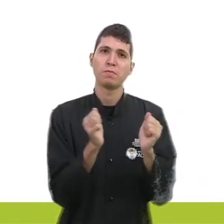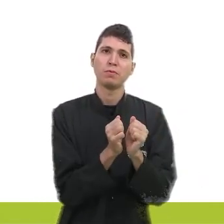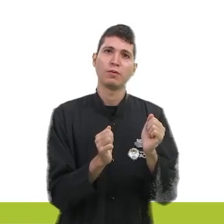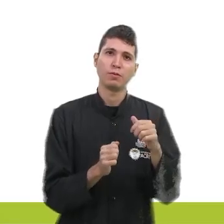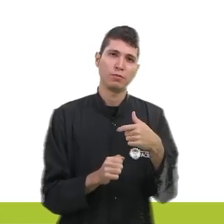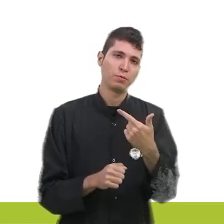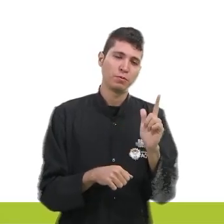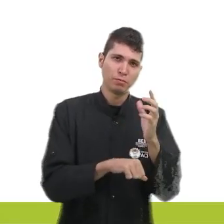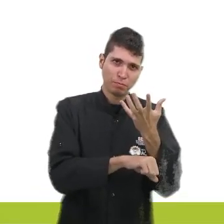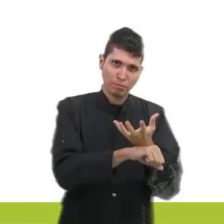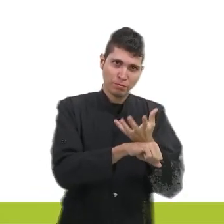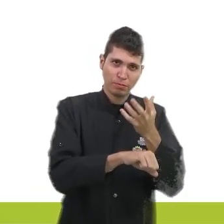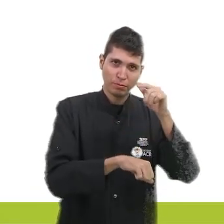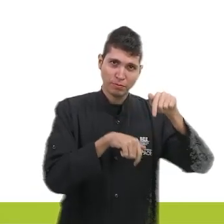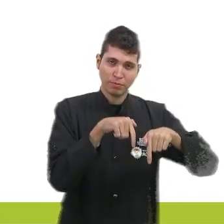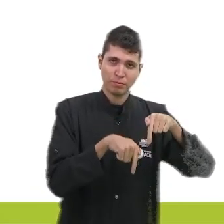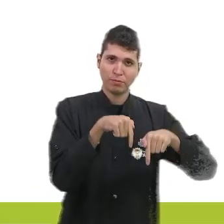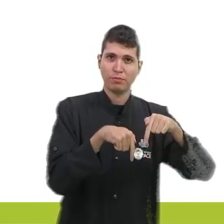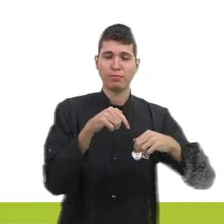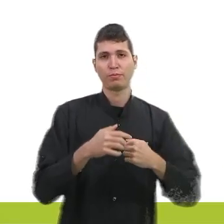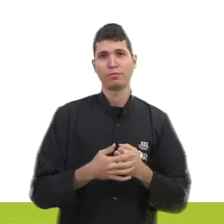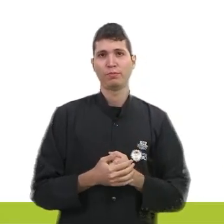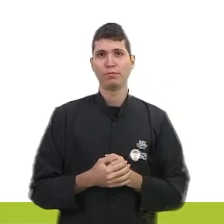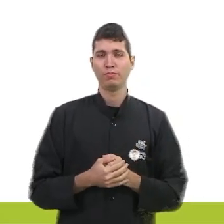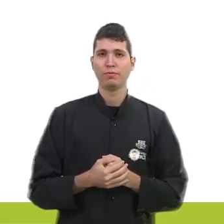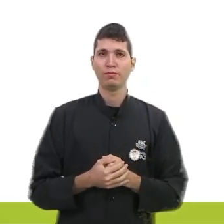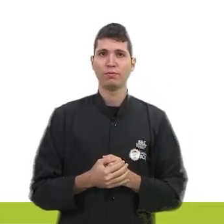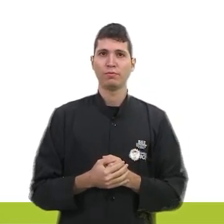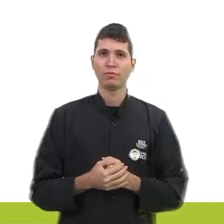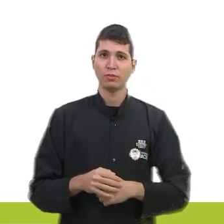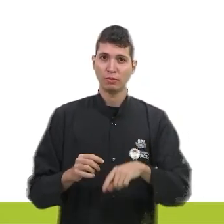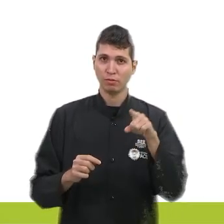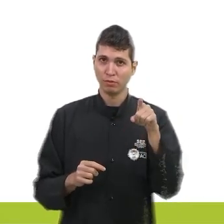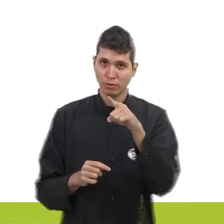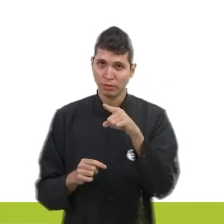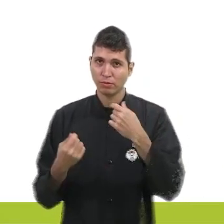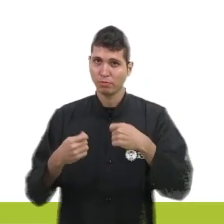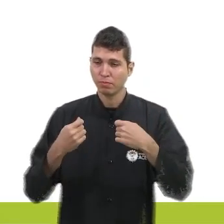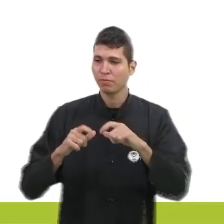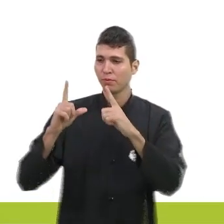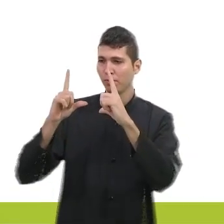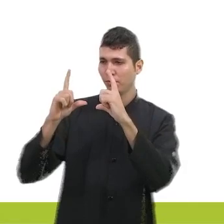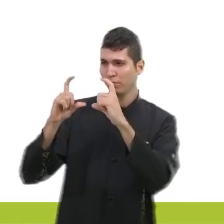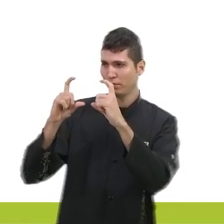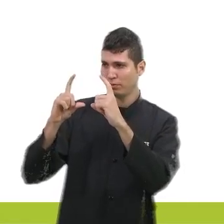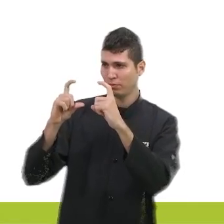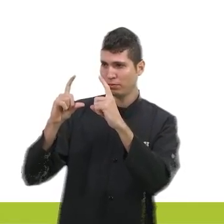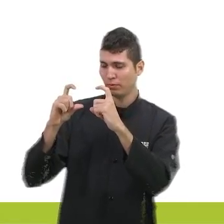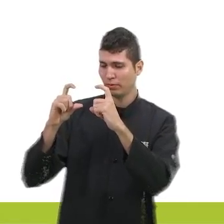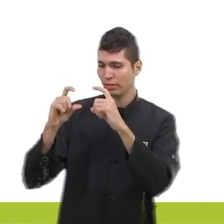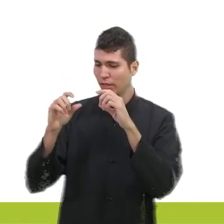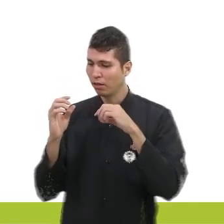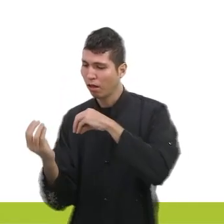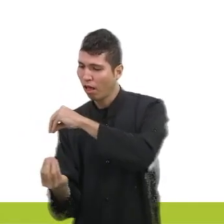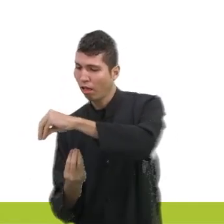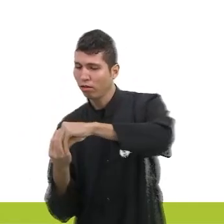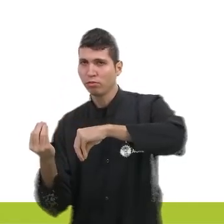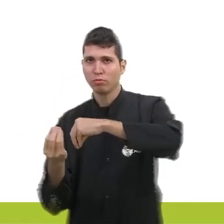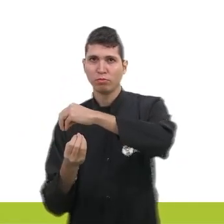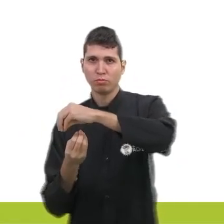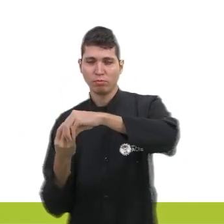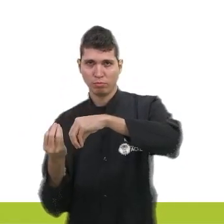ícone, da pintura. A gente acha que ele teve uma vida, um mar de rosas, mas não foi